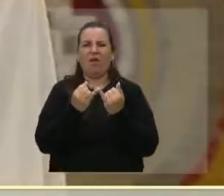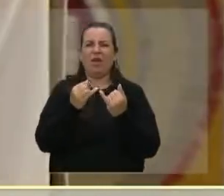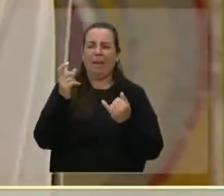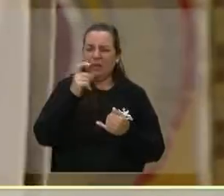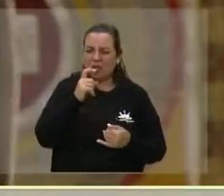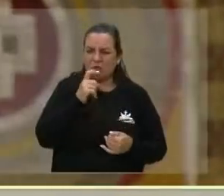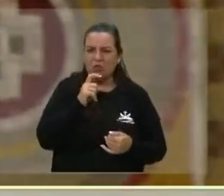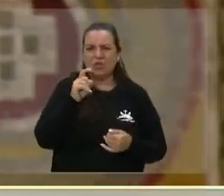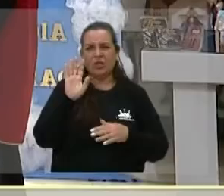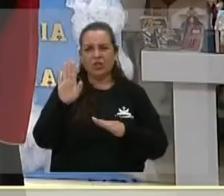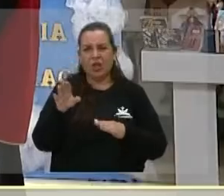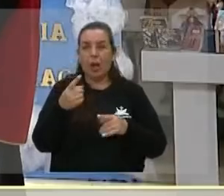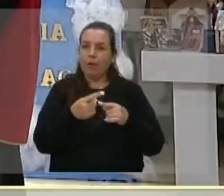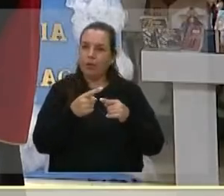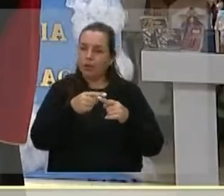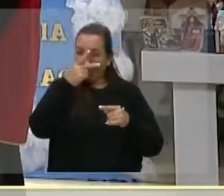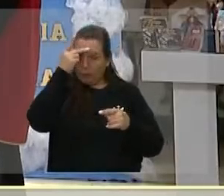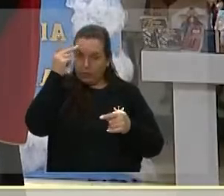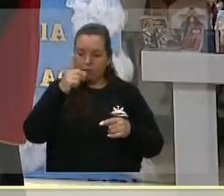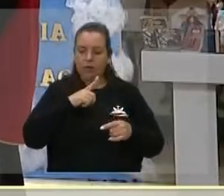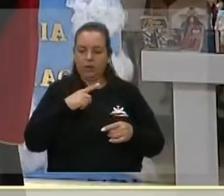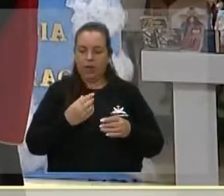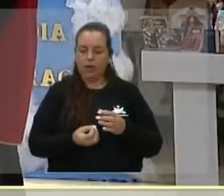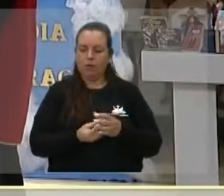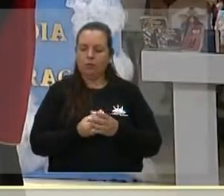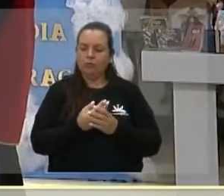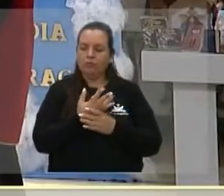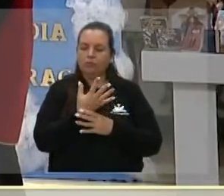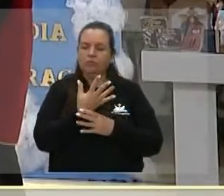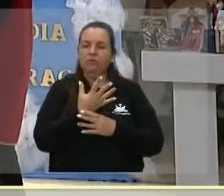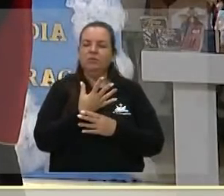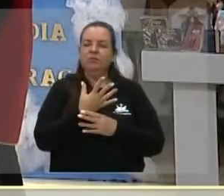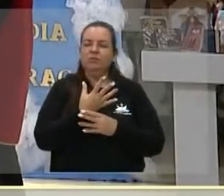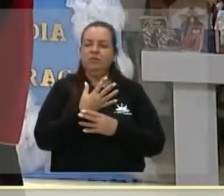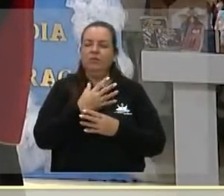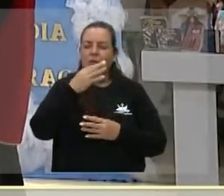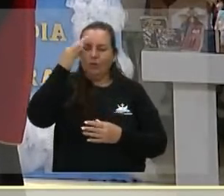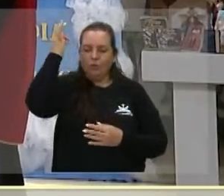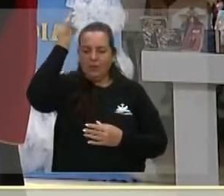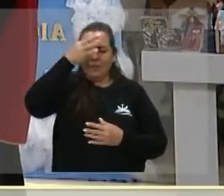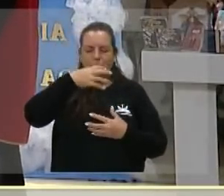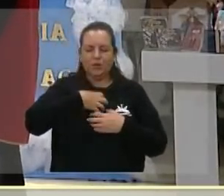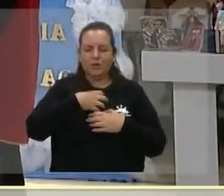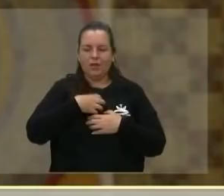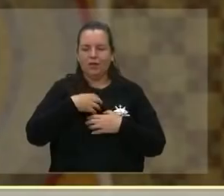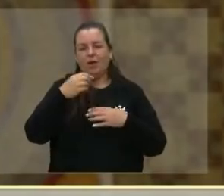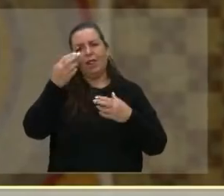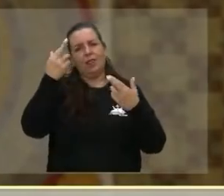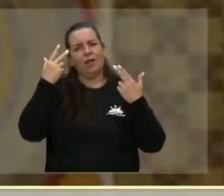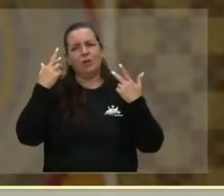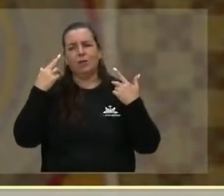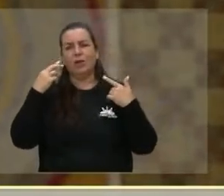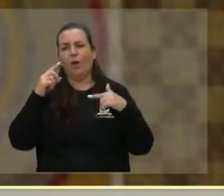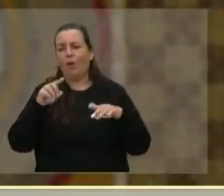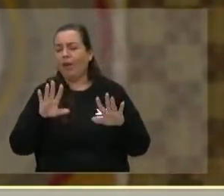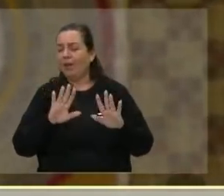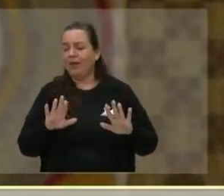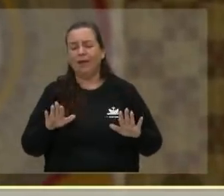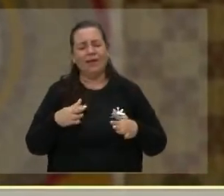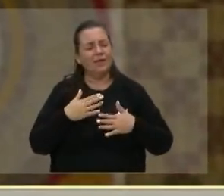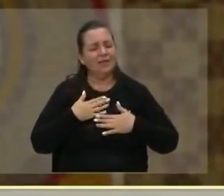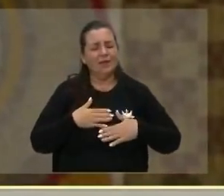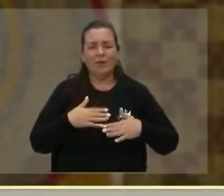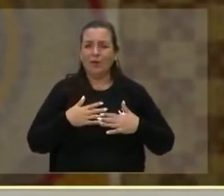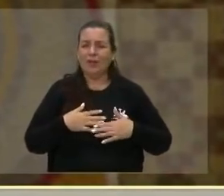por que uma pessoa que age no espírito santo ela é natural não é algo forçado é a lei